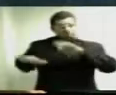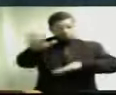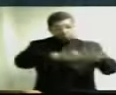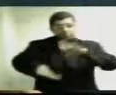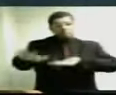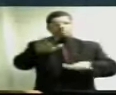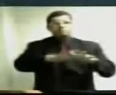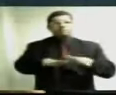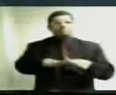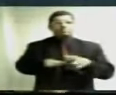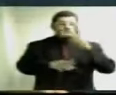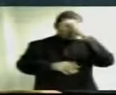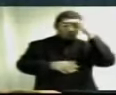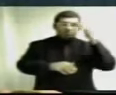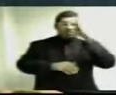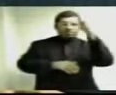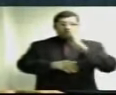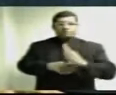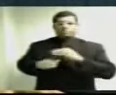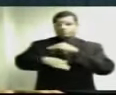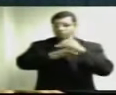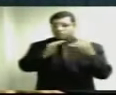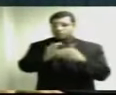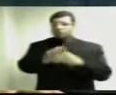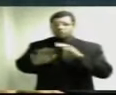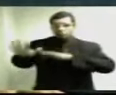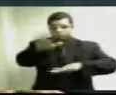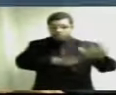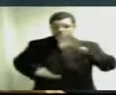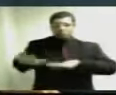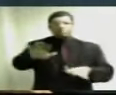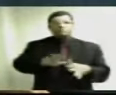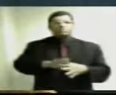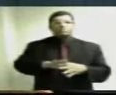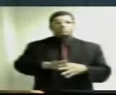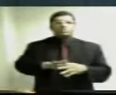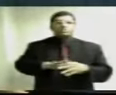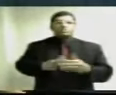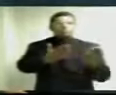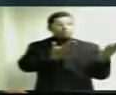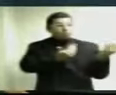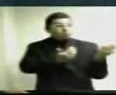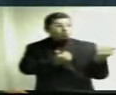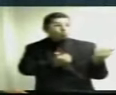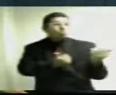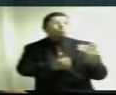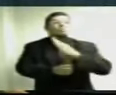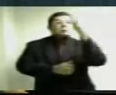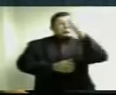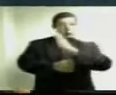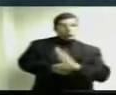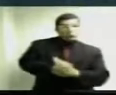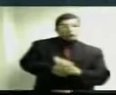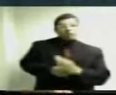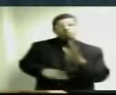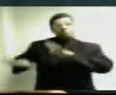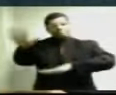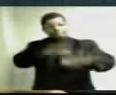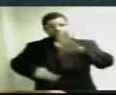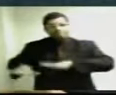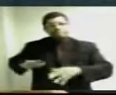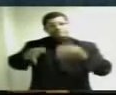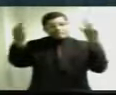Movimento legítimo do povo brasileiro, movimento legítimo da juventude brasileira,